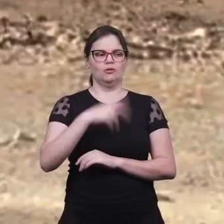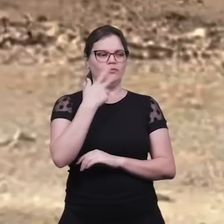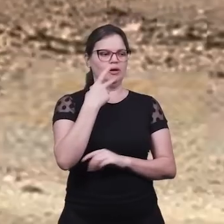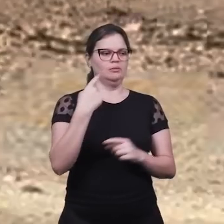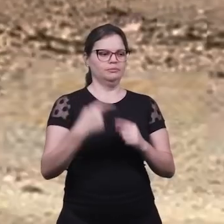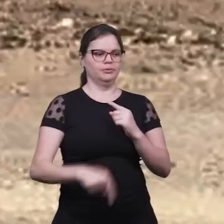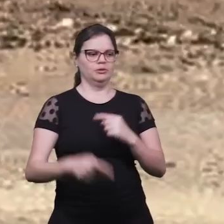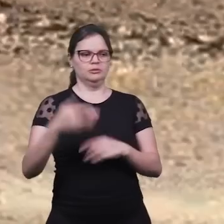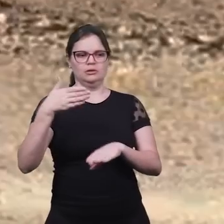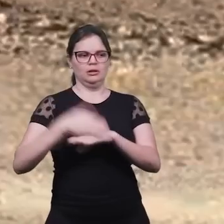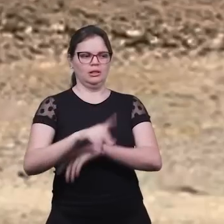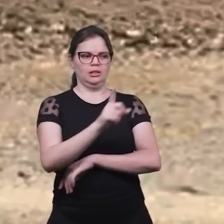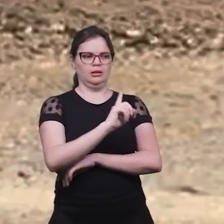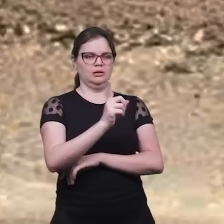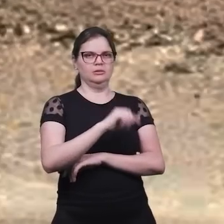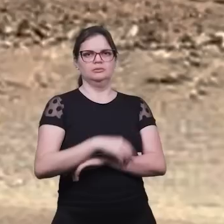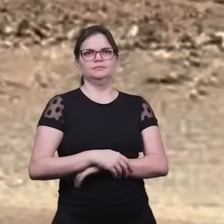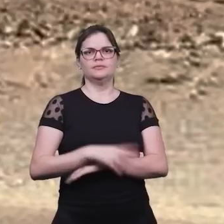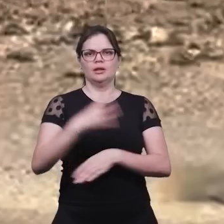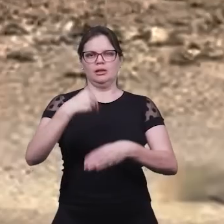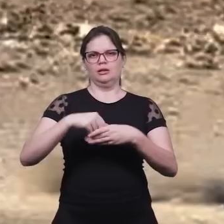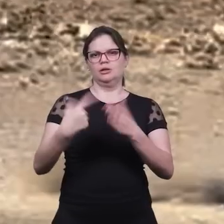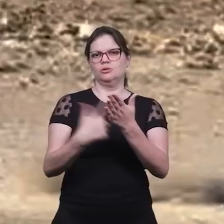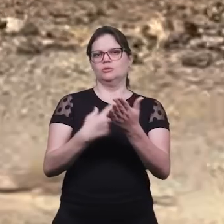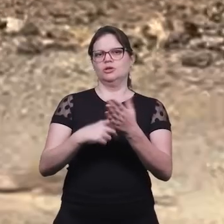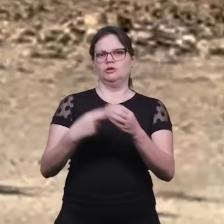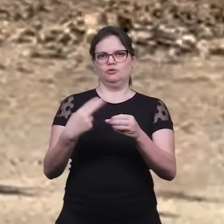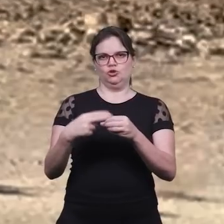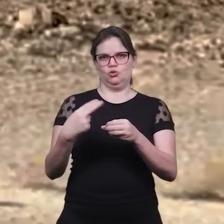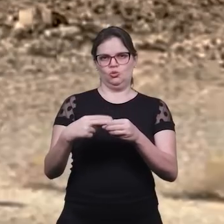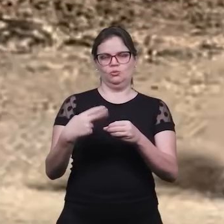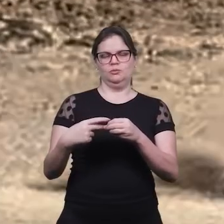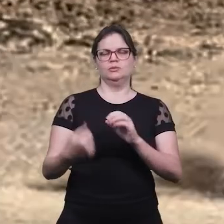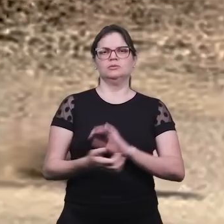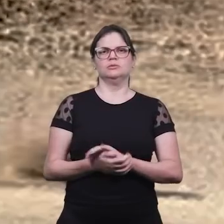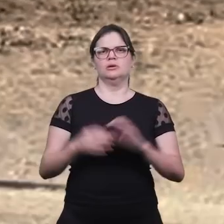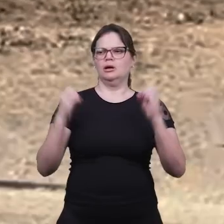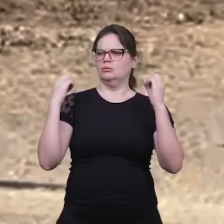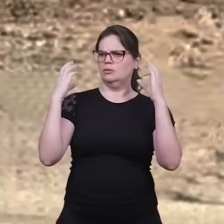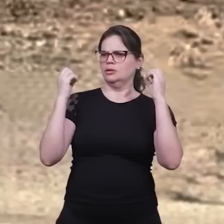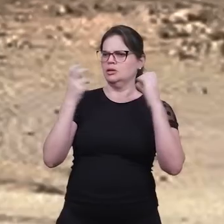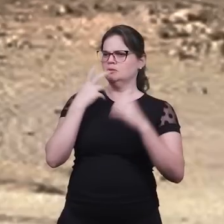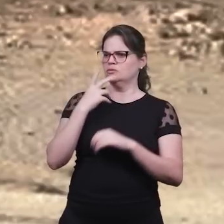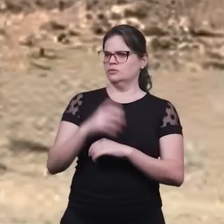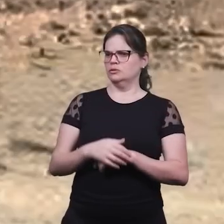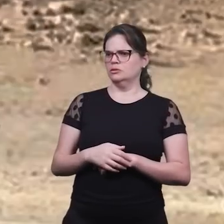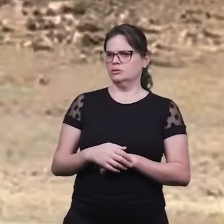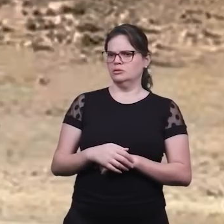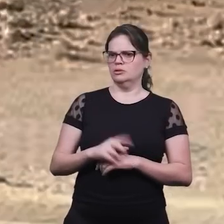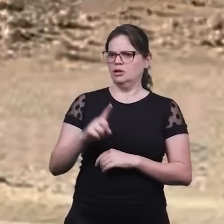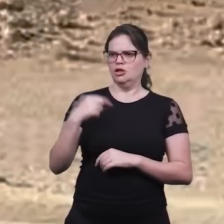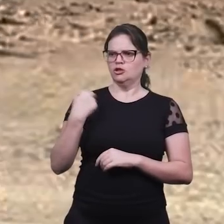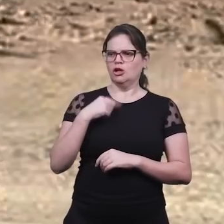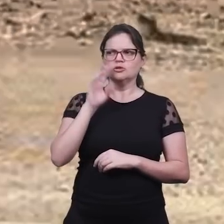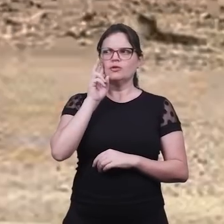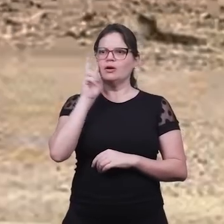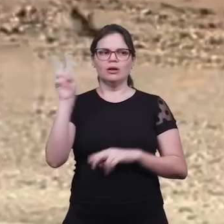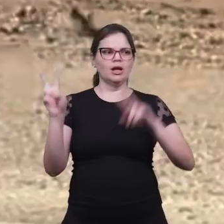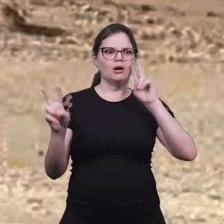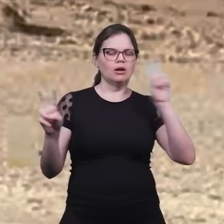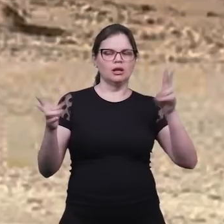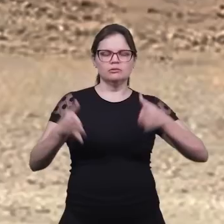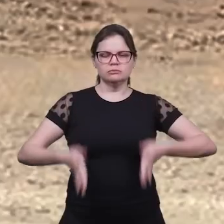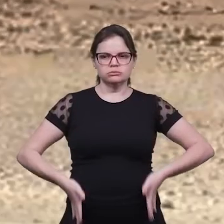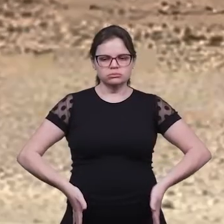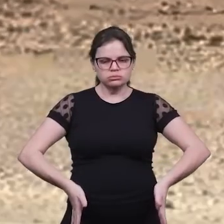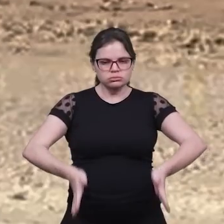caminhando ali, e aí Edom diz, não vai passar. E Moisés diz, está em Números isso, e